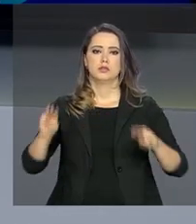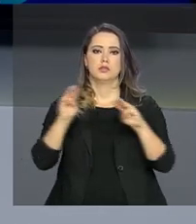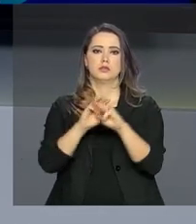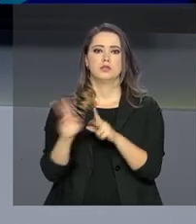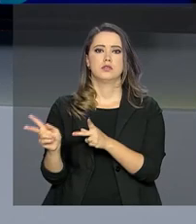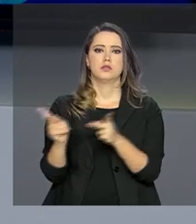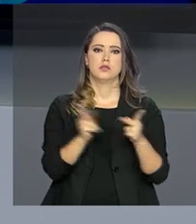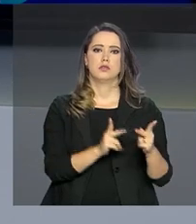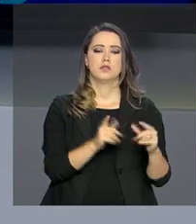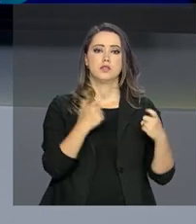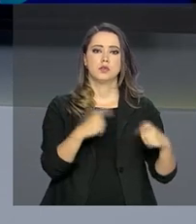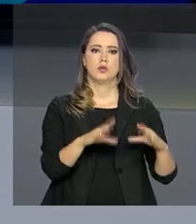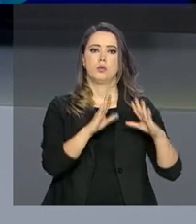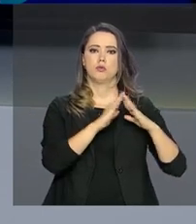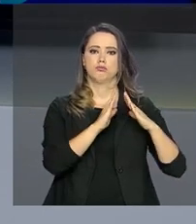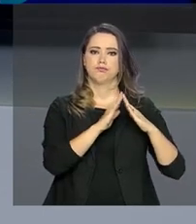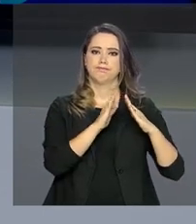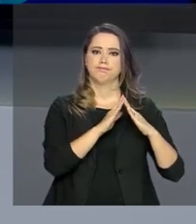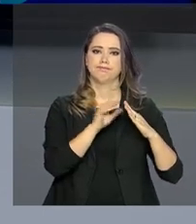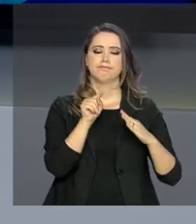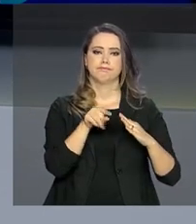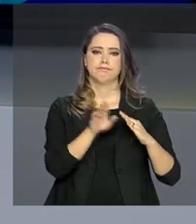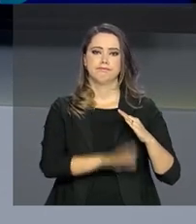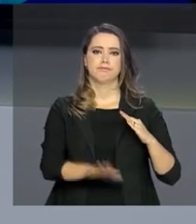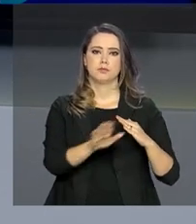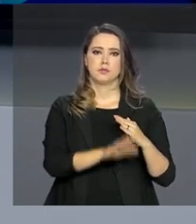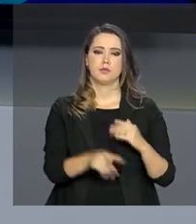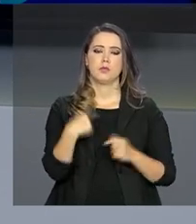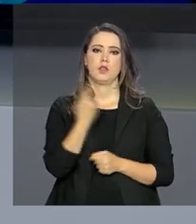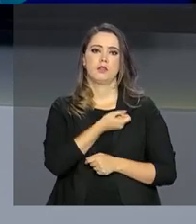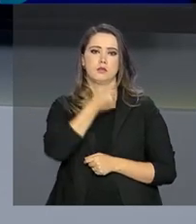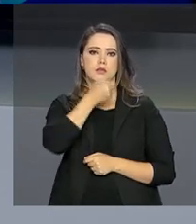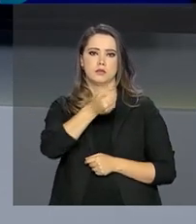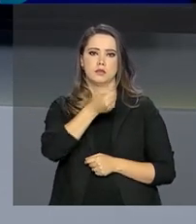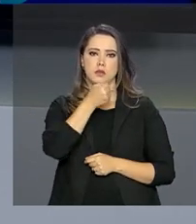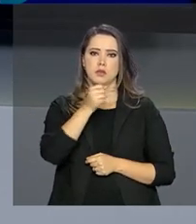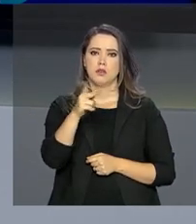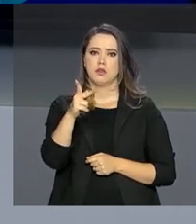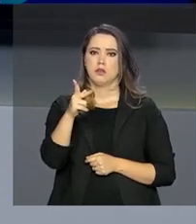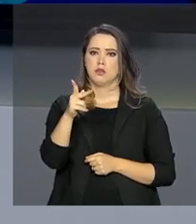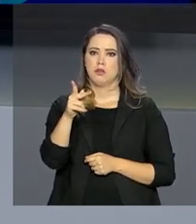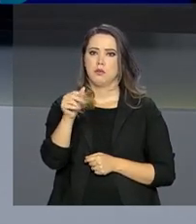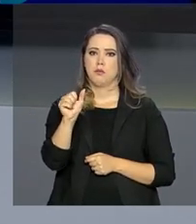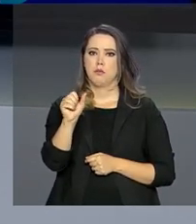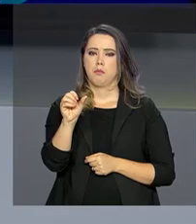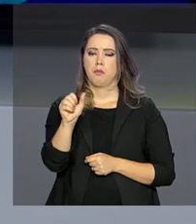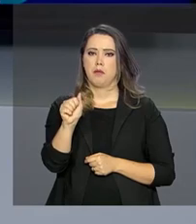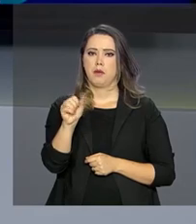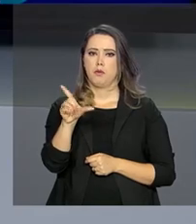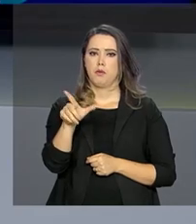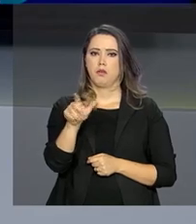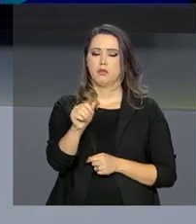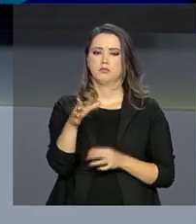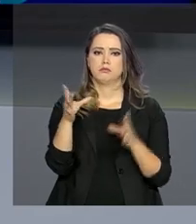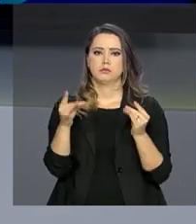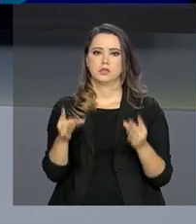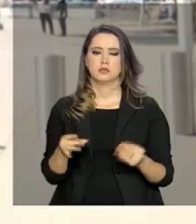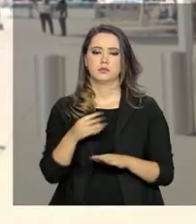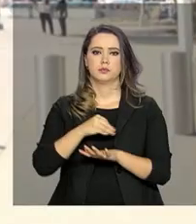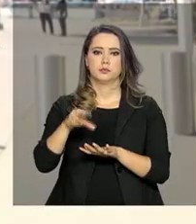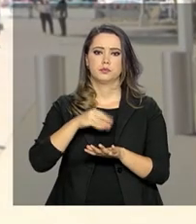e visitou um abrigo para crianças a nossa correspondente nos estados unidos paula de orkut tem as informações